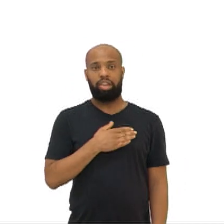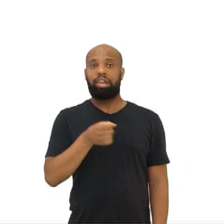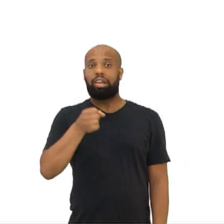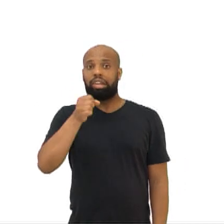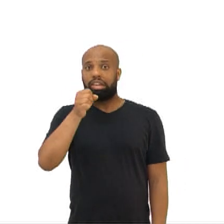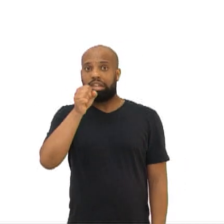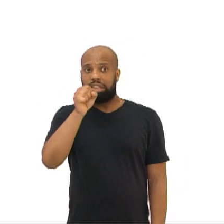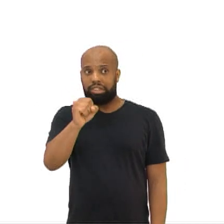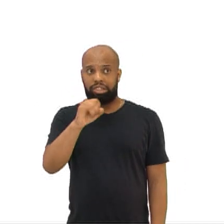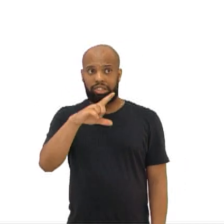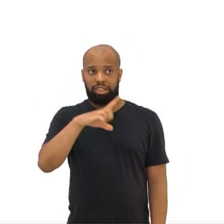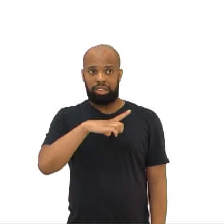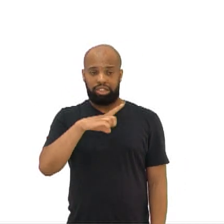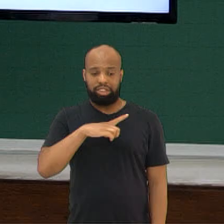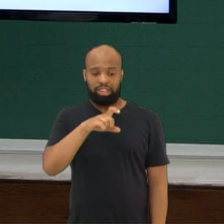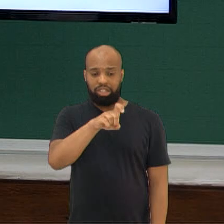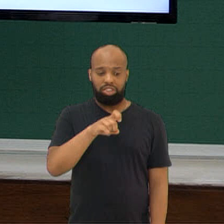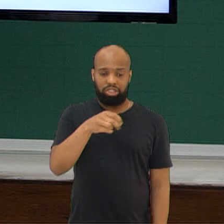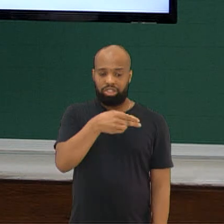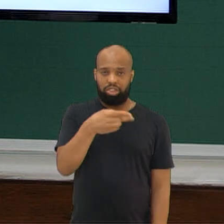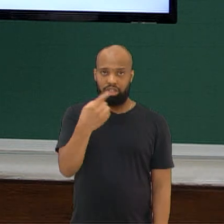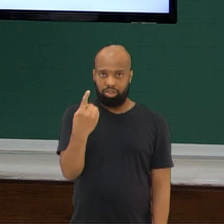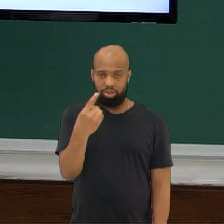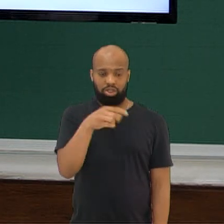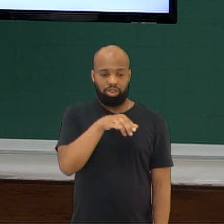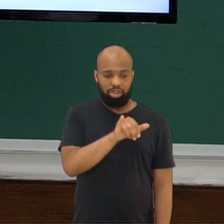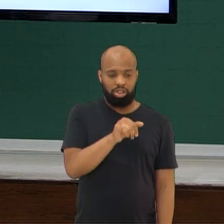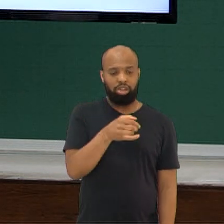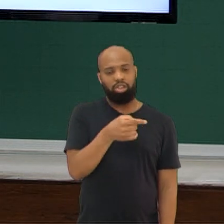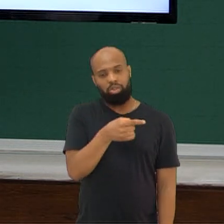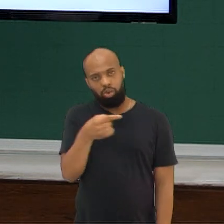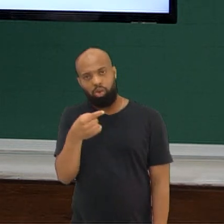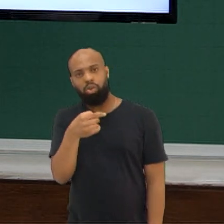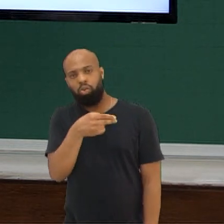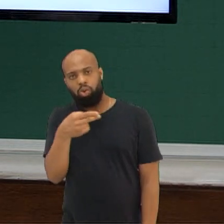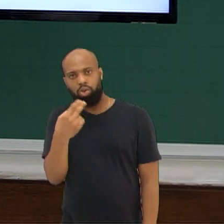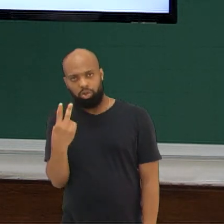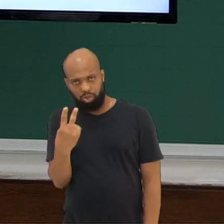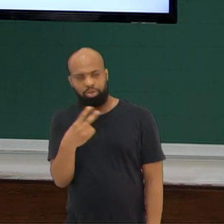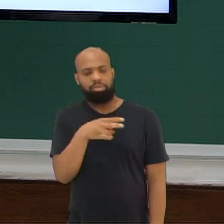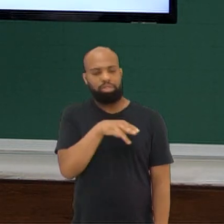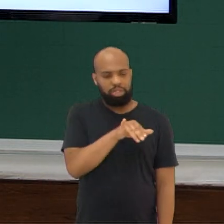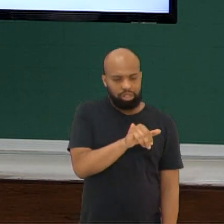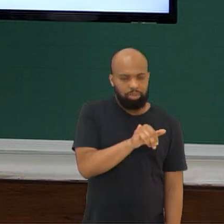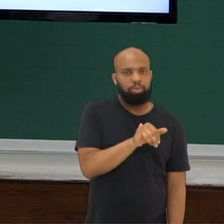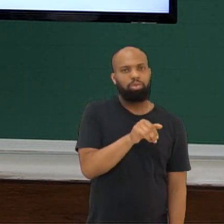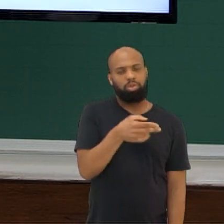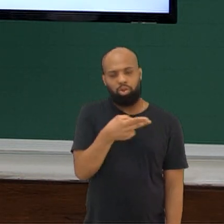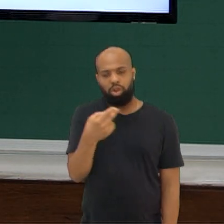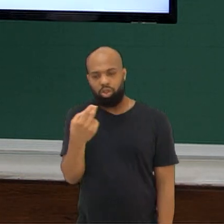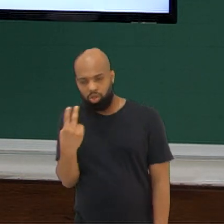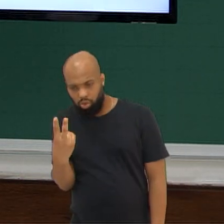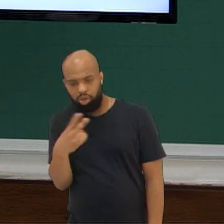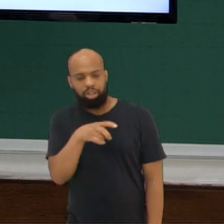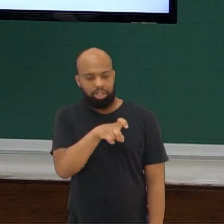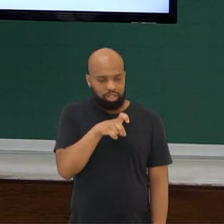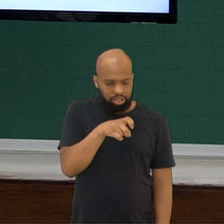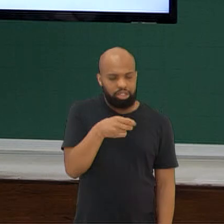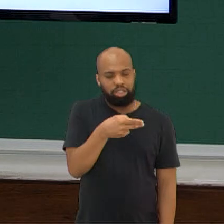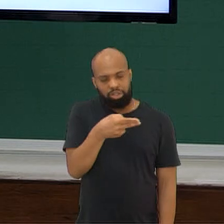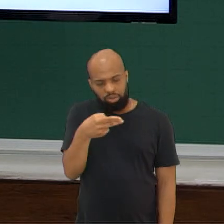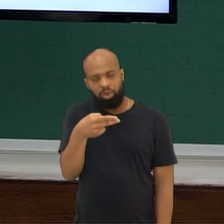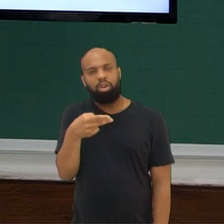que eu tenho x igual a 1, y igual a 1, x igual a 2, y igual a 2, eu vou ter uma reta de uma